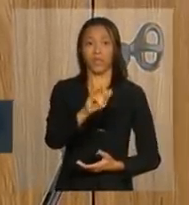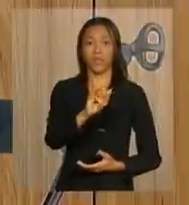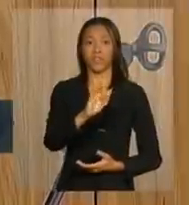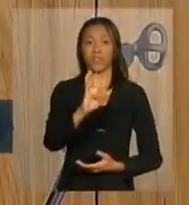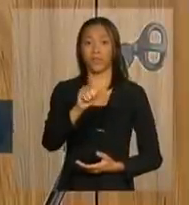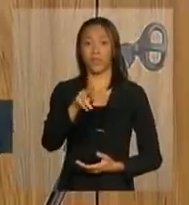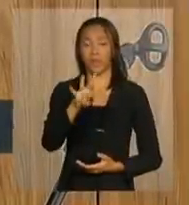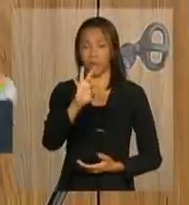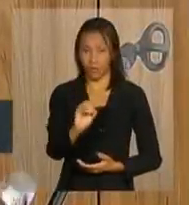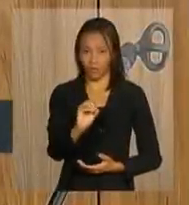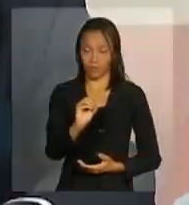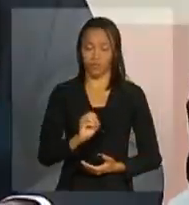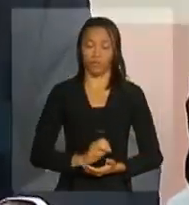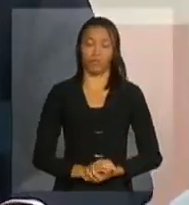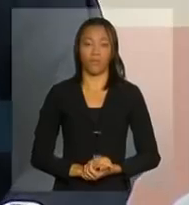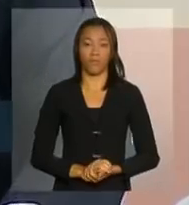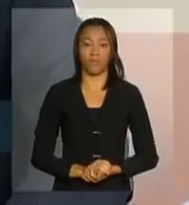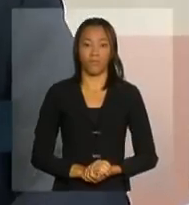Carvalho.